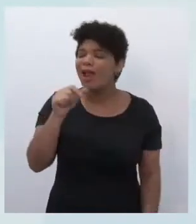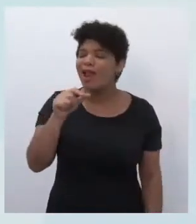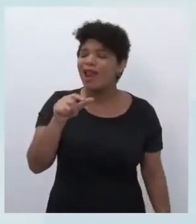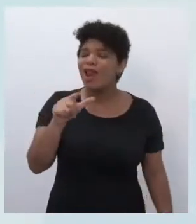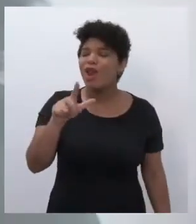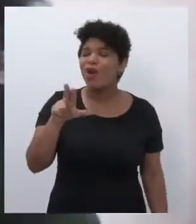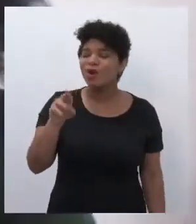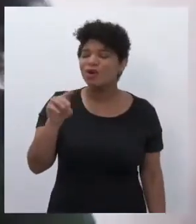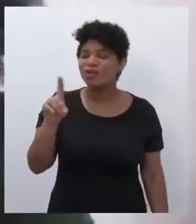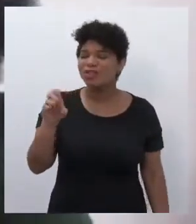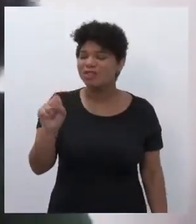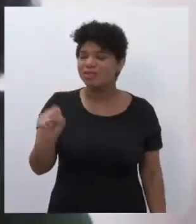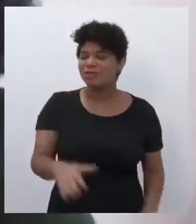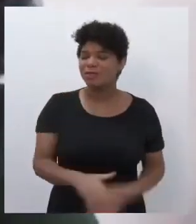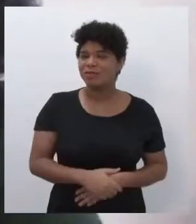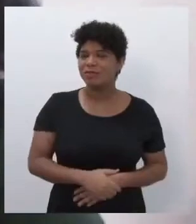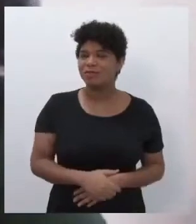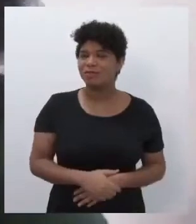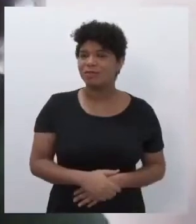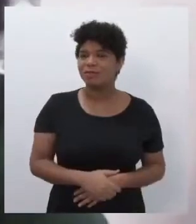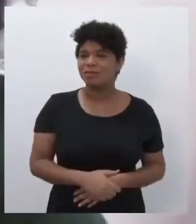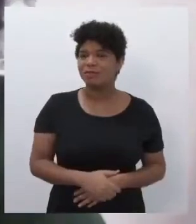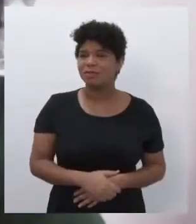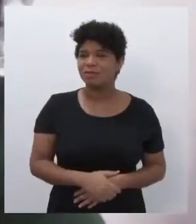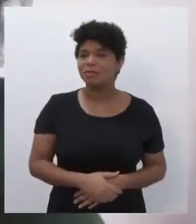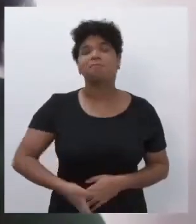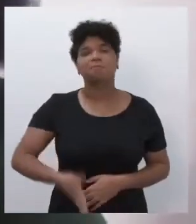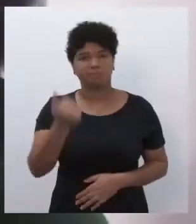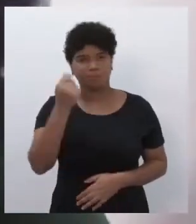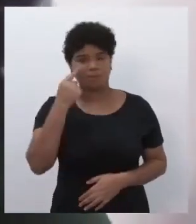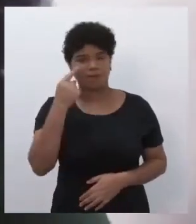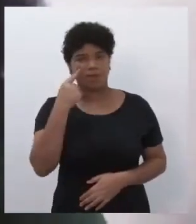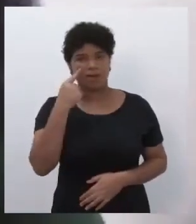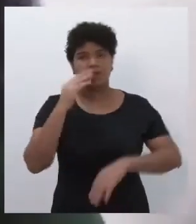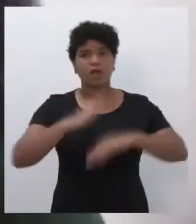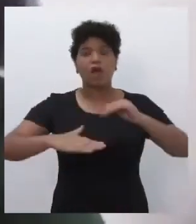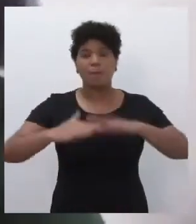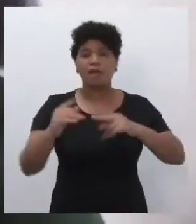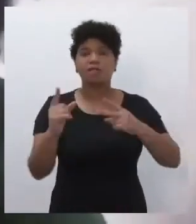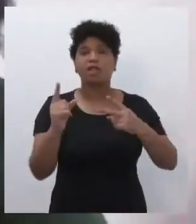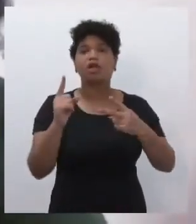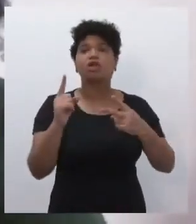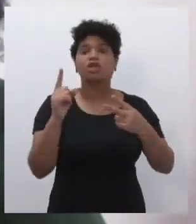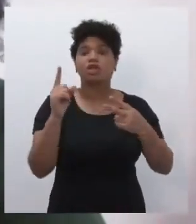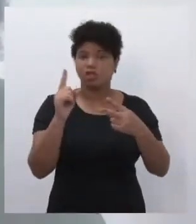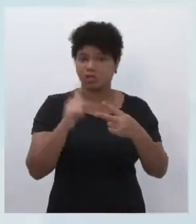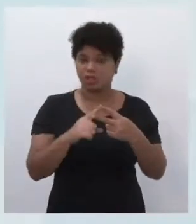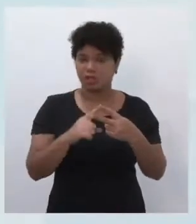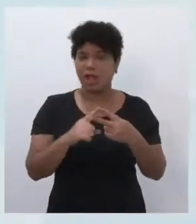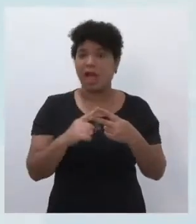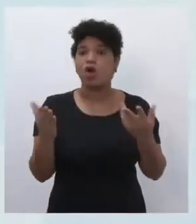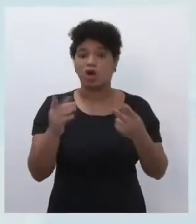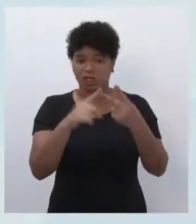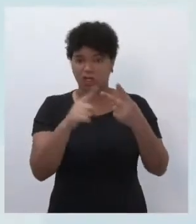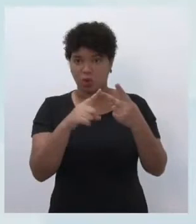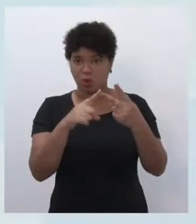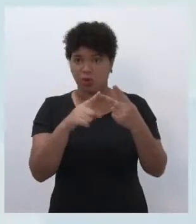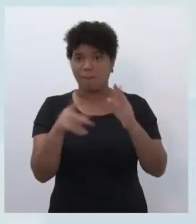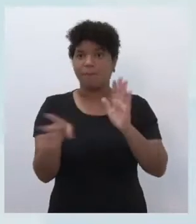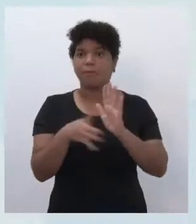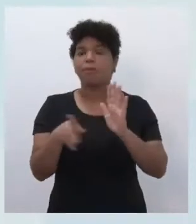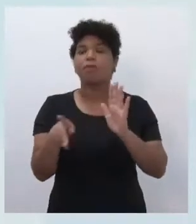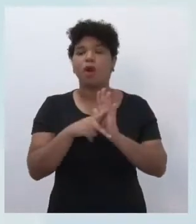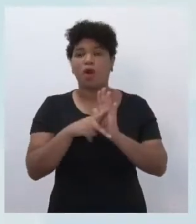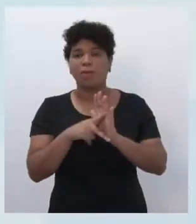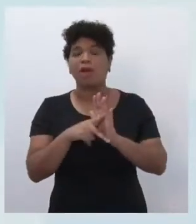Então, agora, Renan, vamos passar para a habilidade do segundo e terceiro ano que nós escolhemos para trabalhar